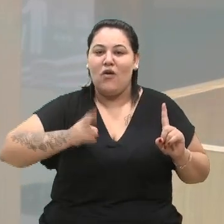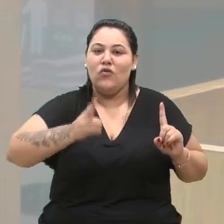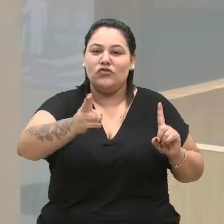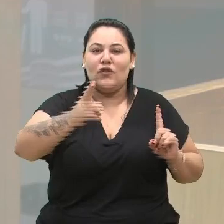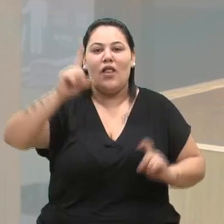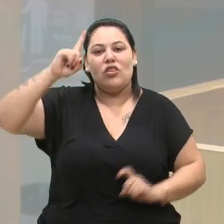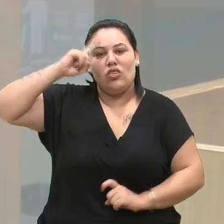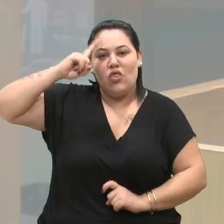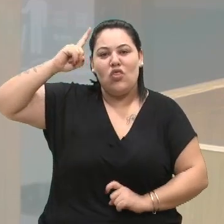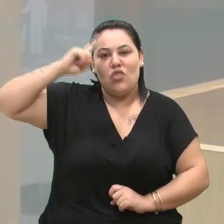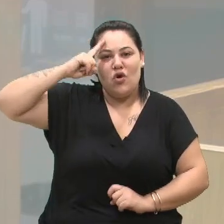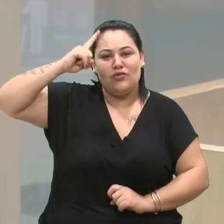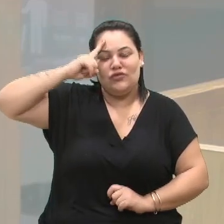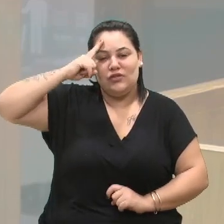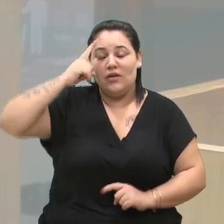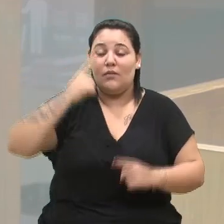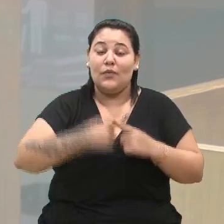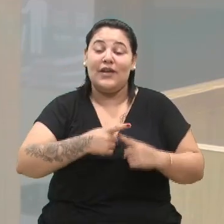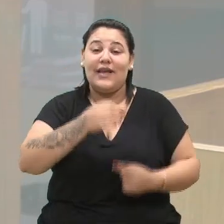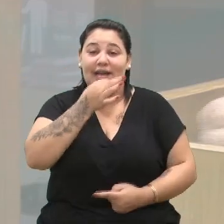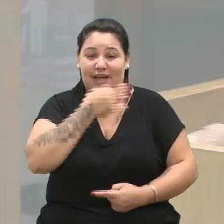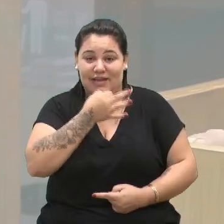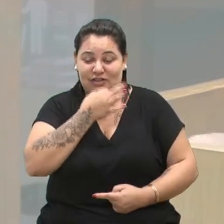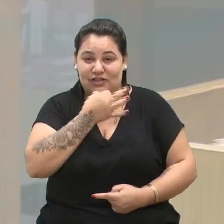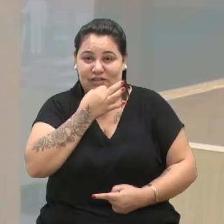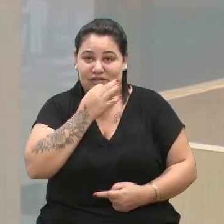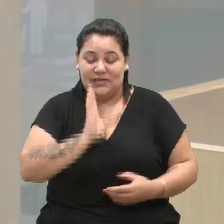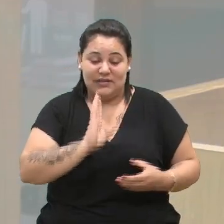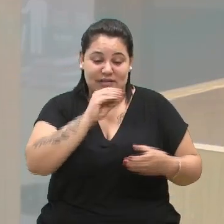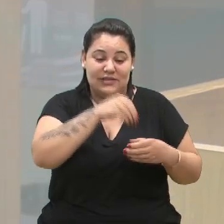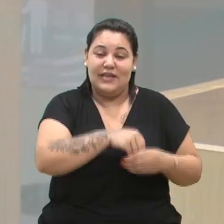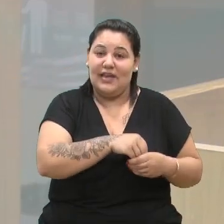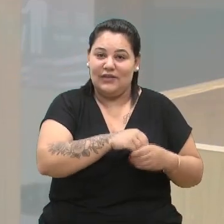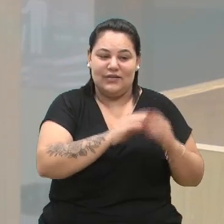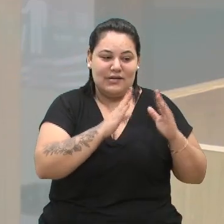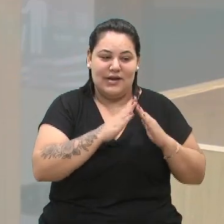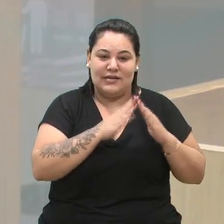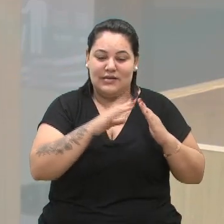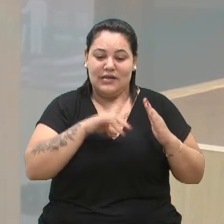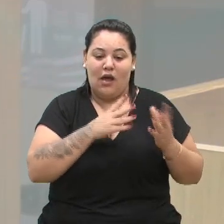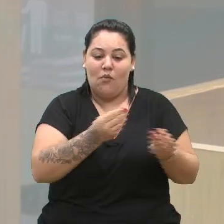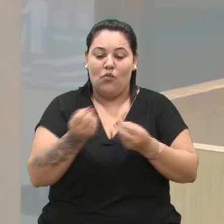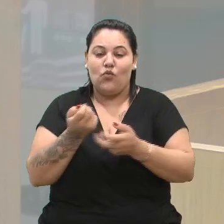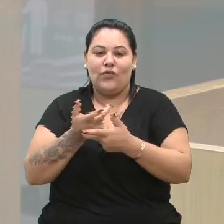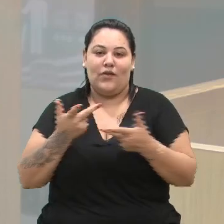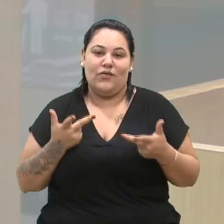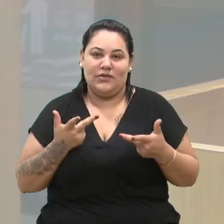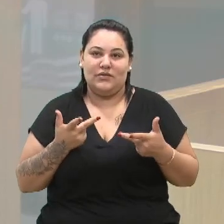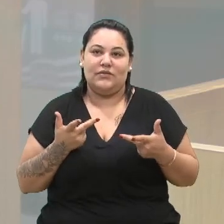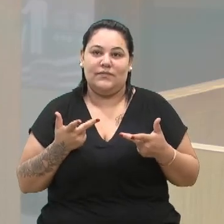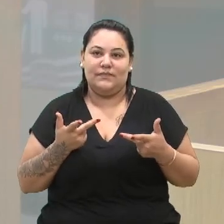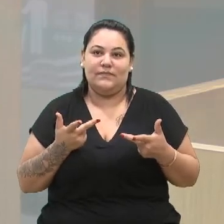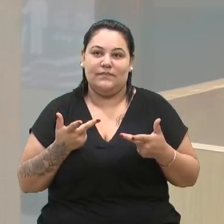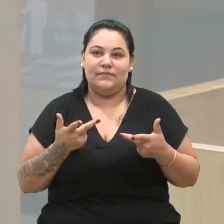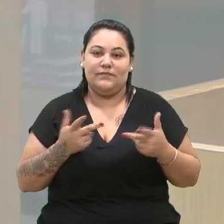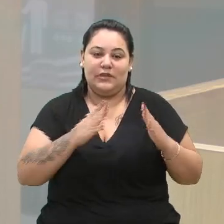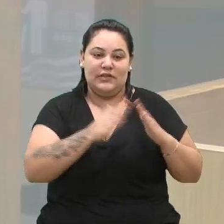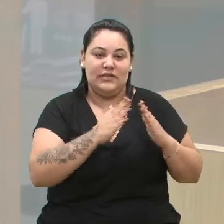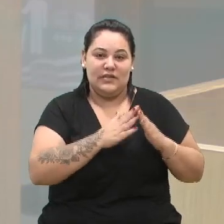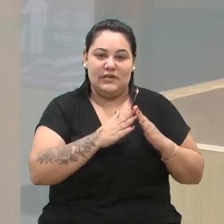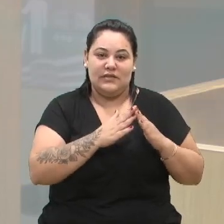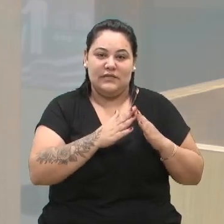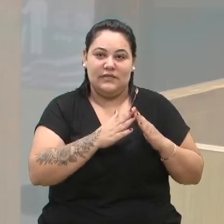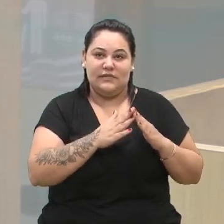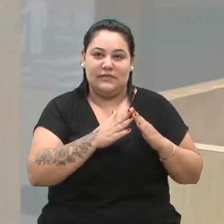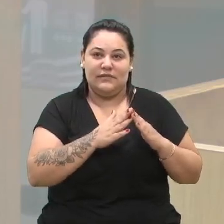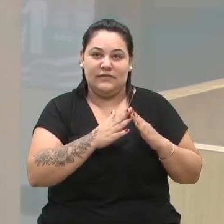Bota Fora, porque Caxias do Sul, dentro das residências, tem muita coisa que tirar, as residências, os lotes,